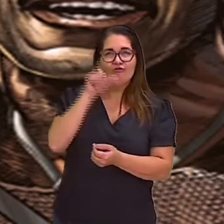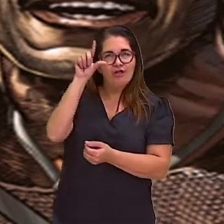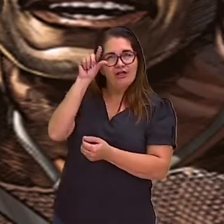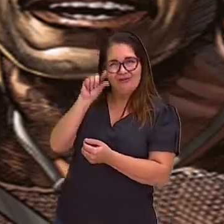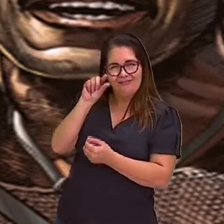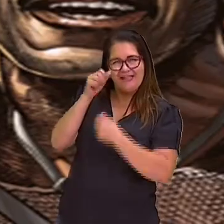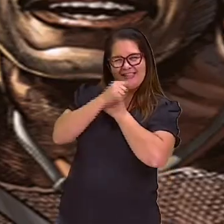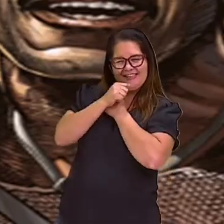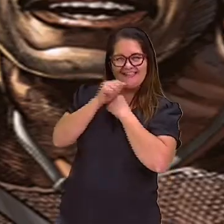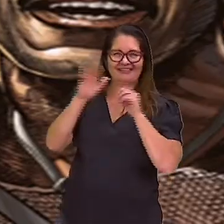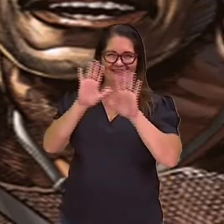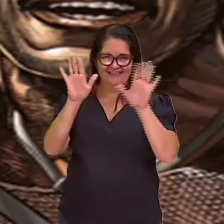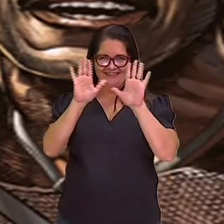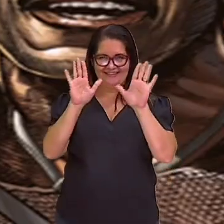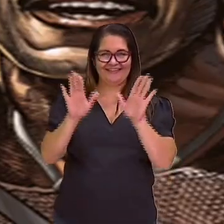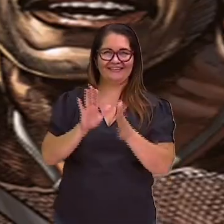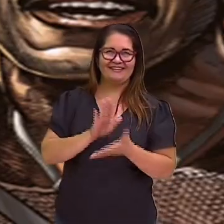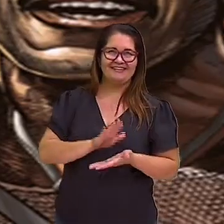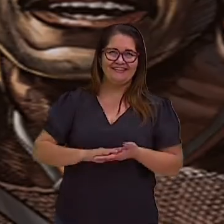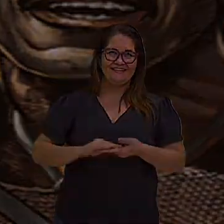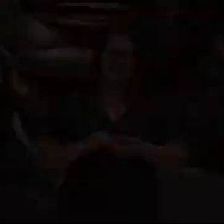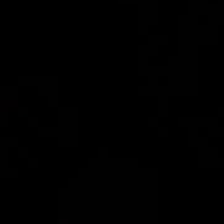com orange. Até a próxima!